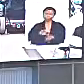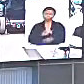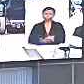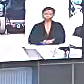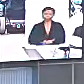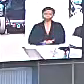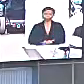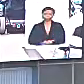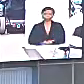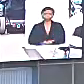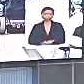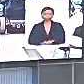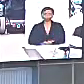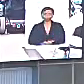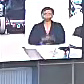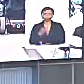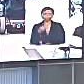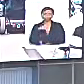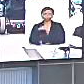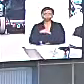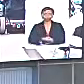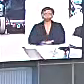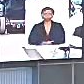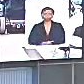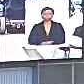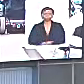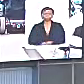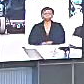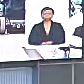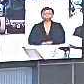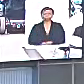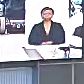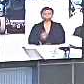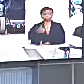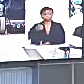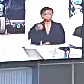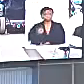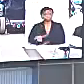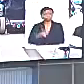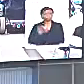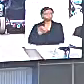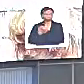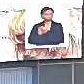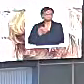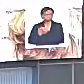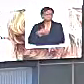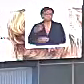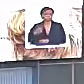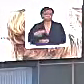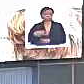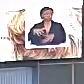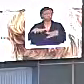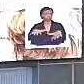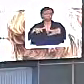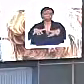Educação TRS minutos Dona Vilma pois não primeiro eu quero cumprimentar por esta